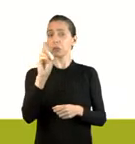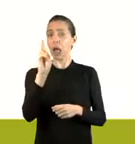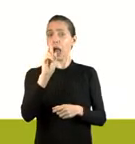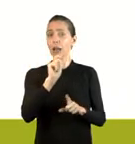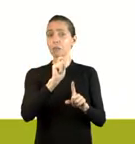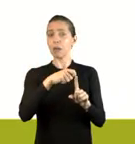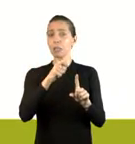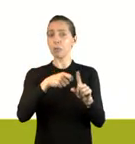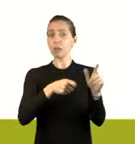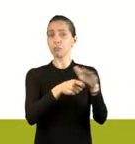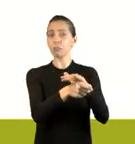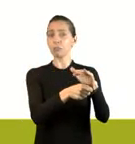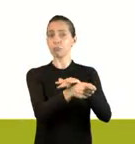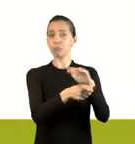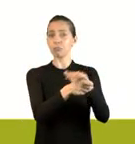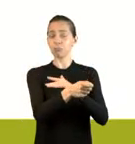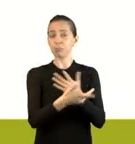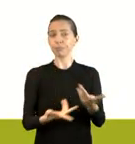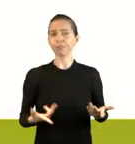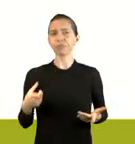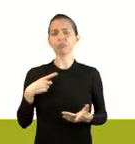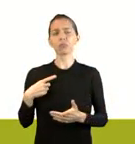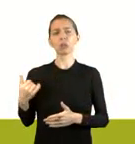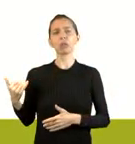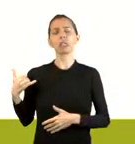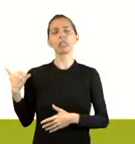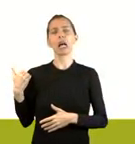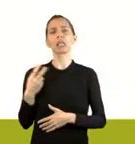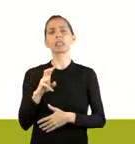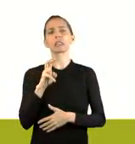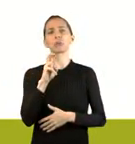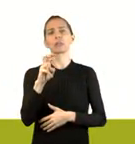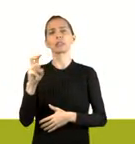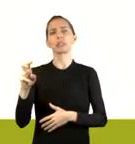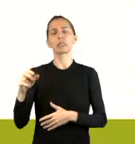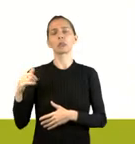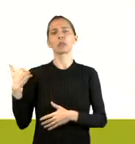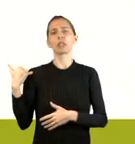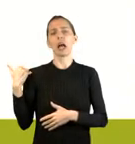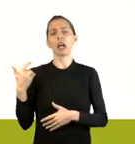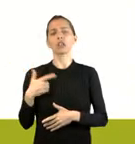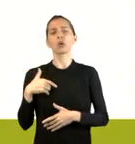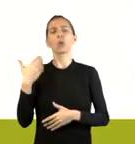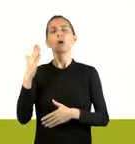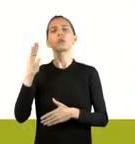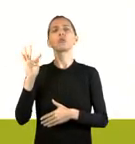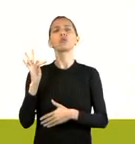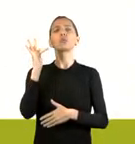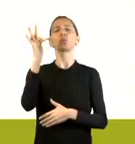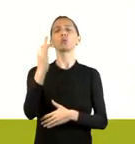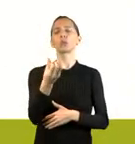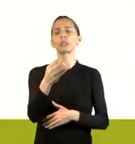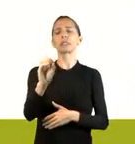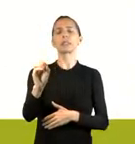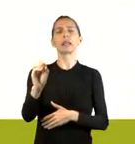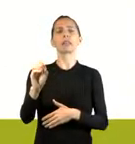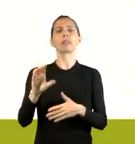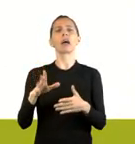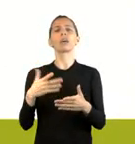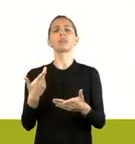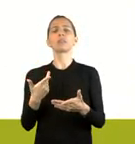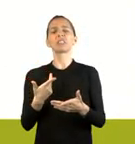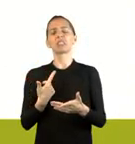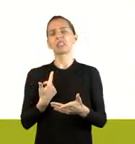Agora, eu tenho 55 anos, eu quero começar a investir. Quanto eu preciso para chegar com 60 anos no meu primeiro milhão?